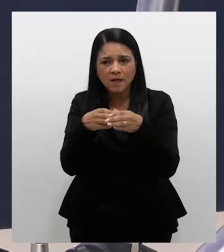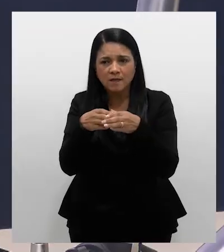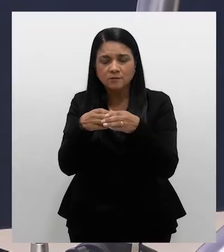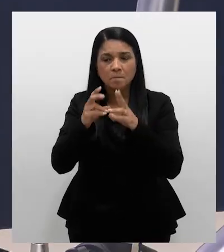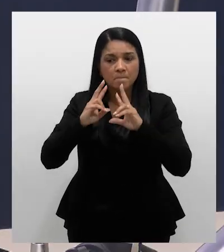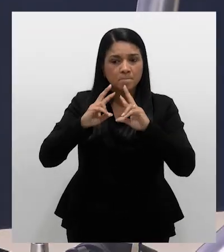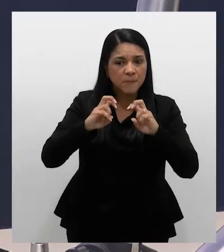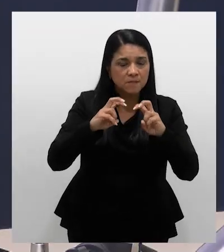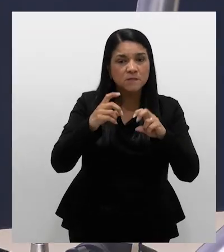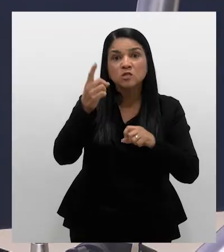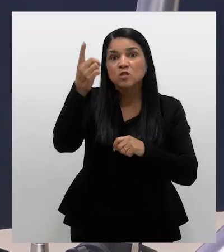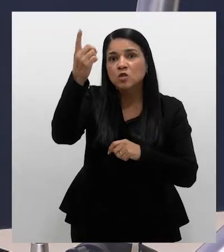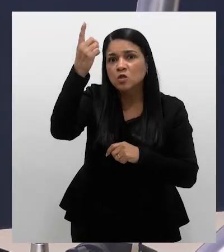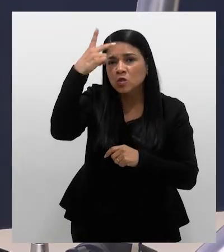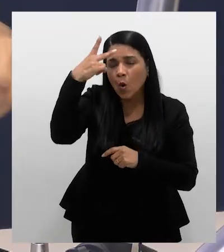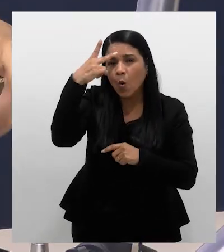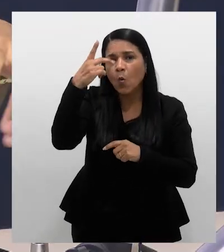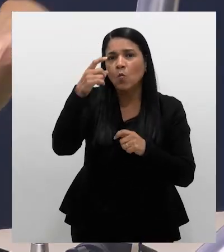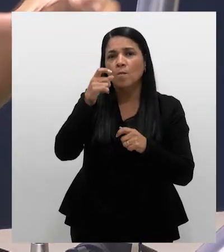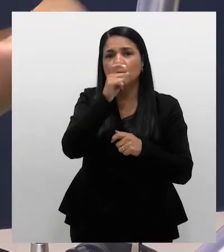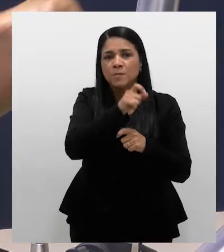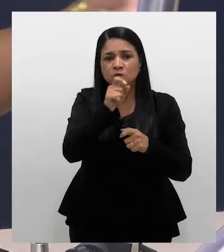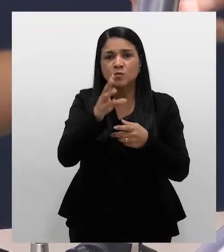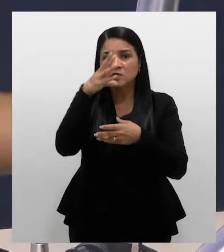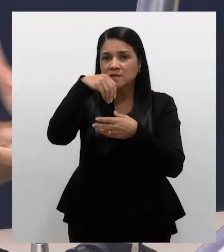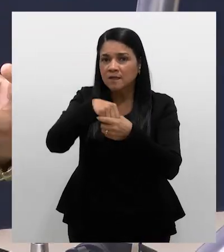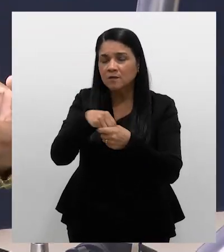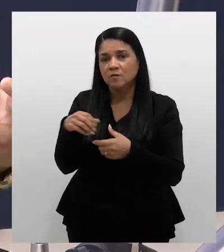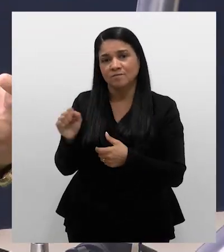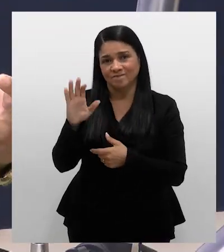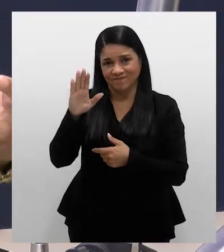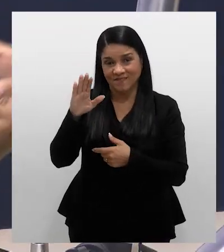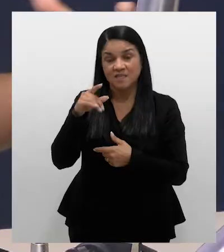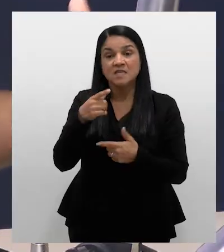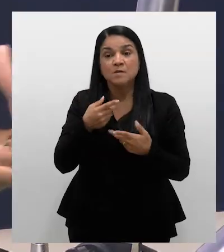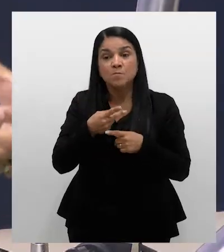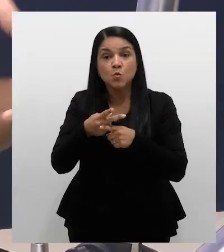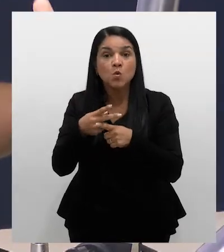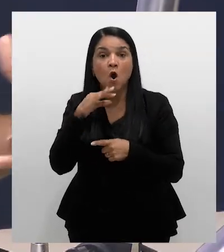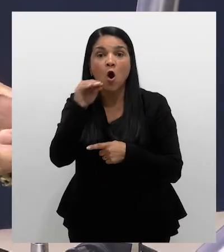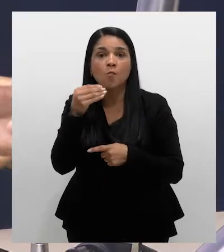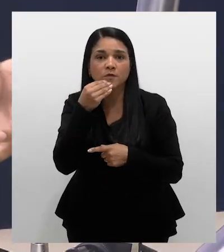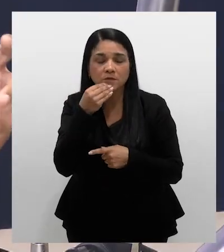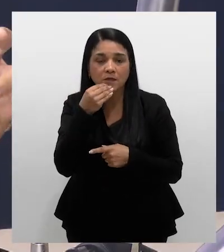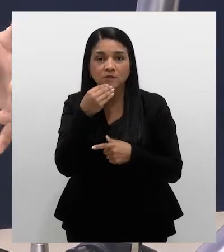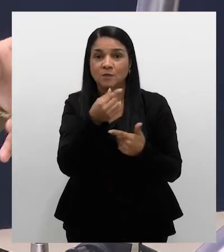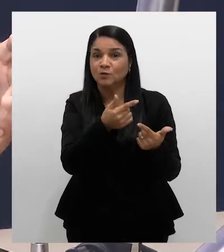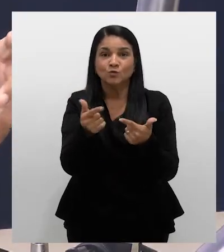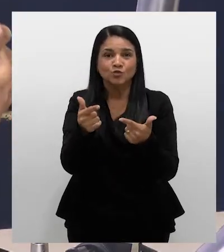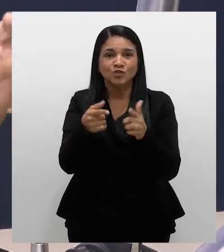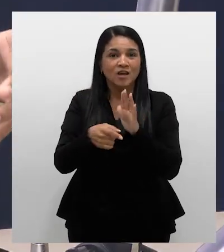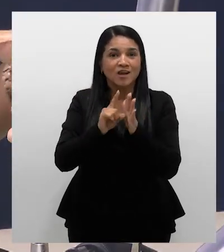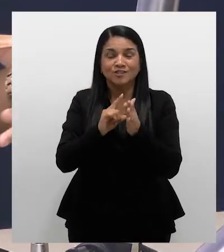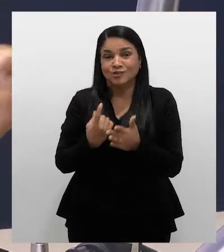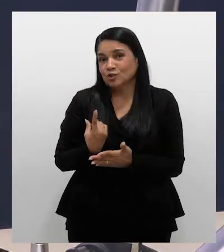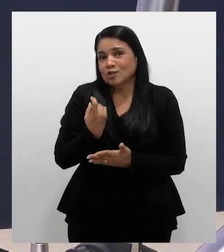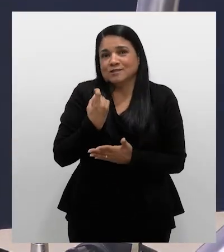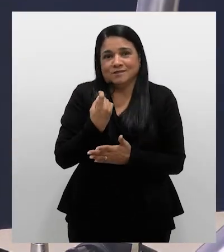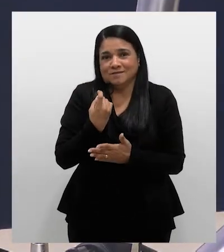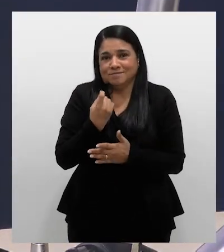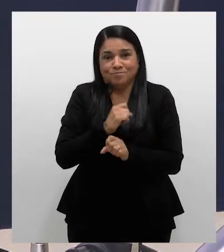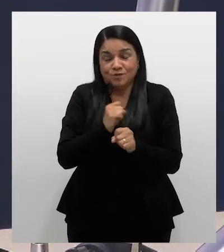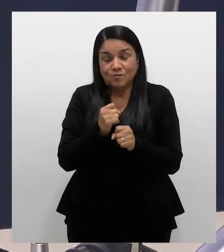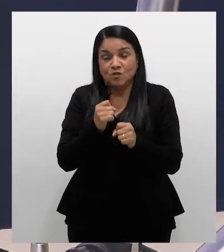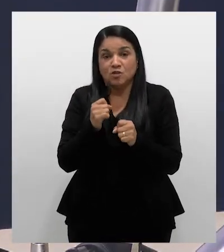e existe oportunidade lá dentro. Que existem pessoas caçando oportunidade. Só que não tinha uma forma da gente